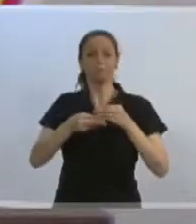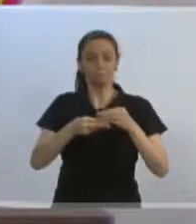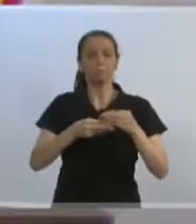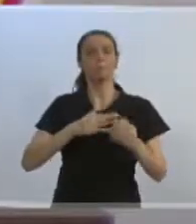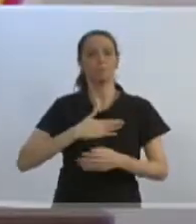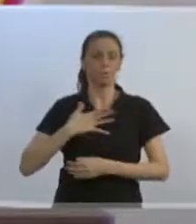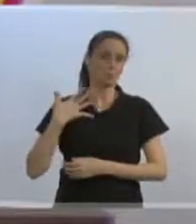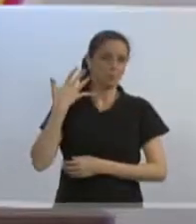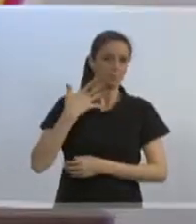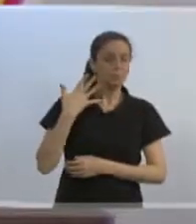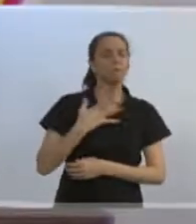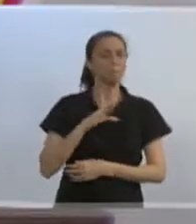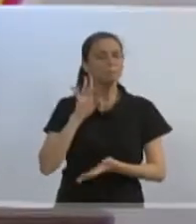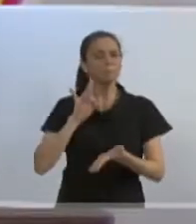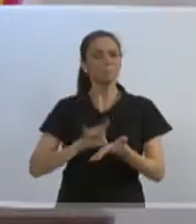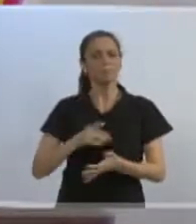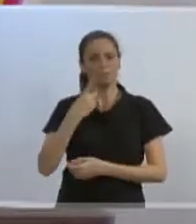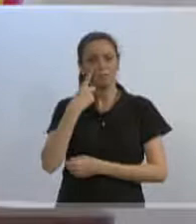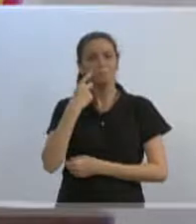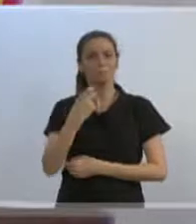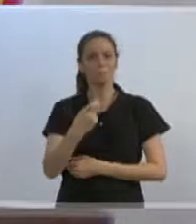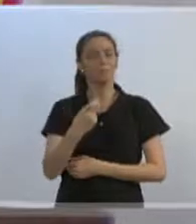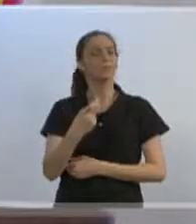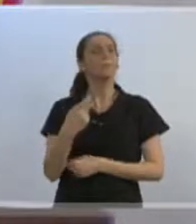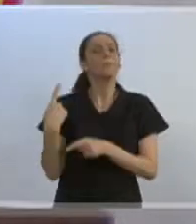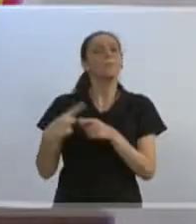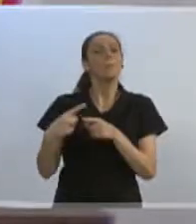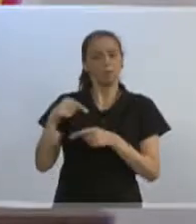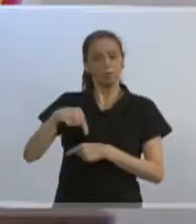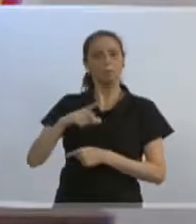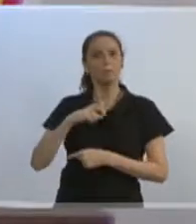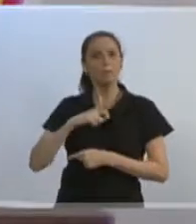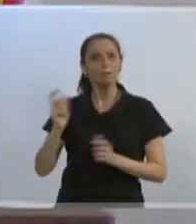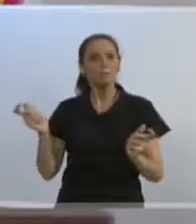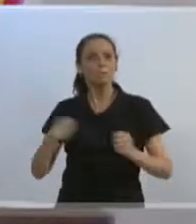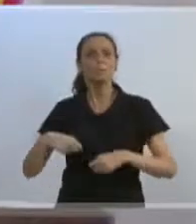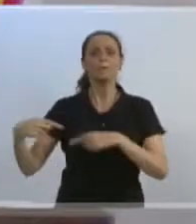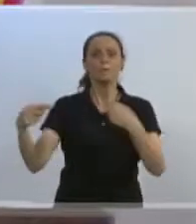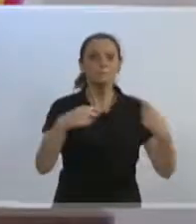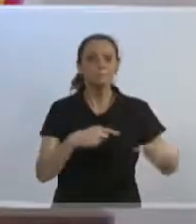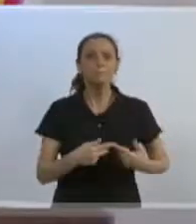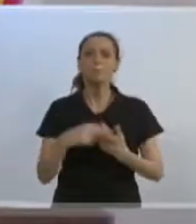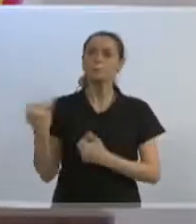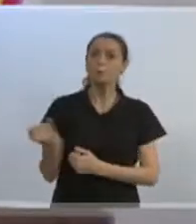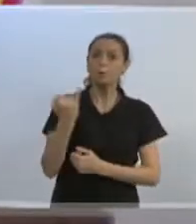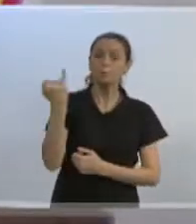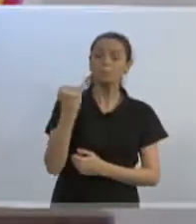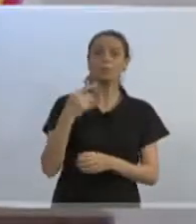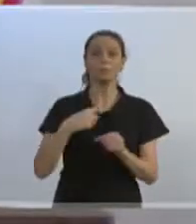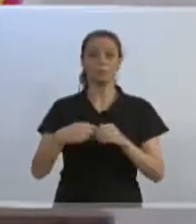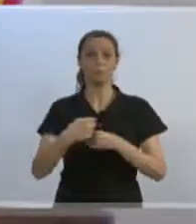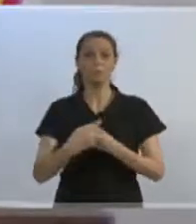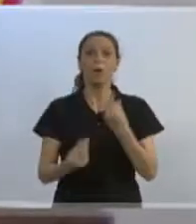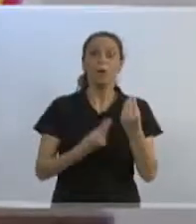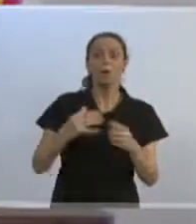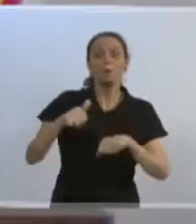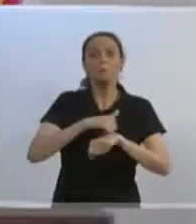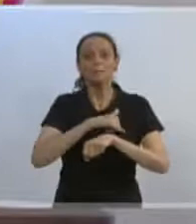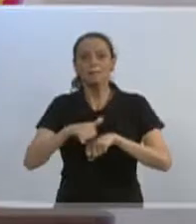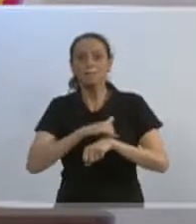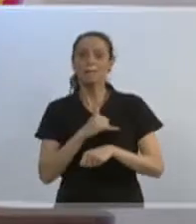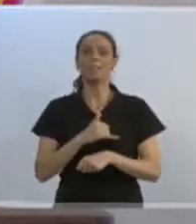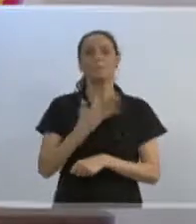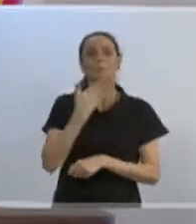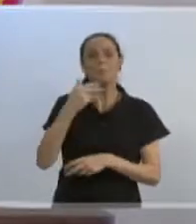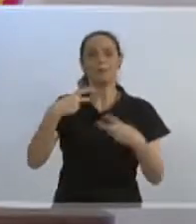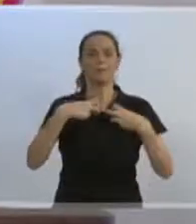vereadores. Eu acho muito interessante, sobretudo, a gente ter aqui a possibilidade de discutir algo que é tão importante para a nossa cidade como caminhos para o transporte coletivo. E acho